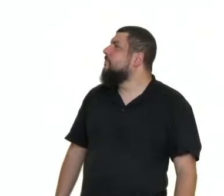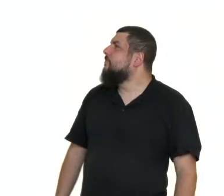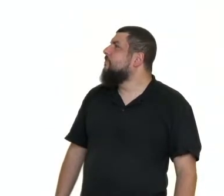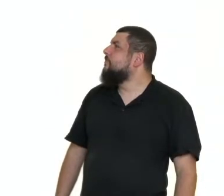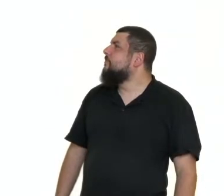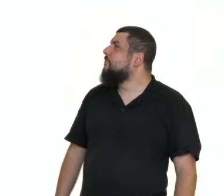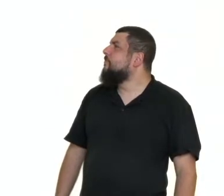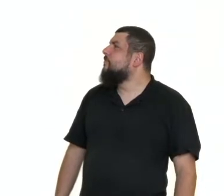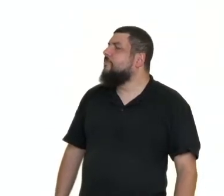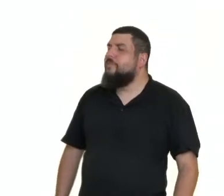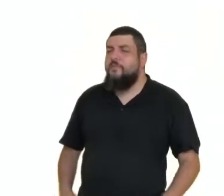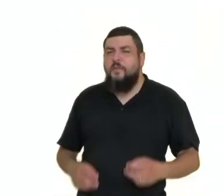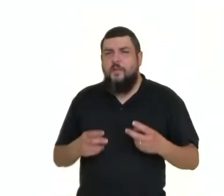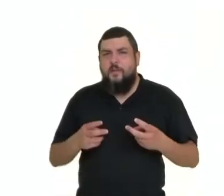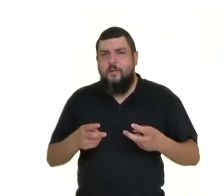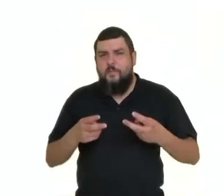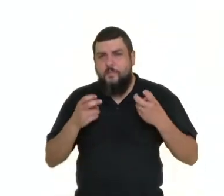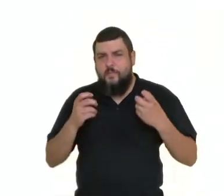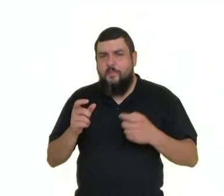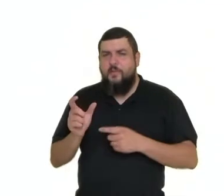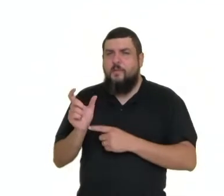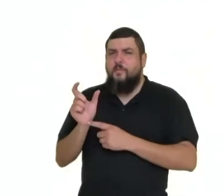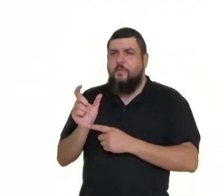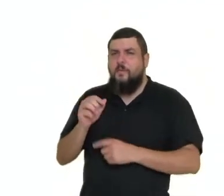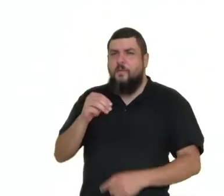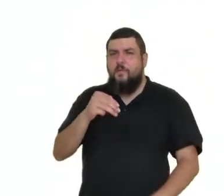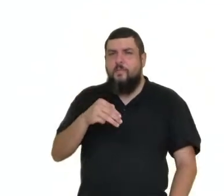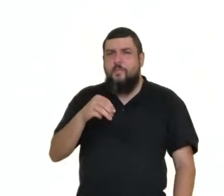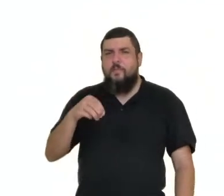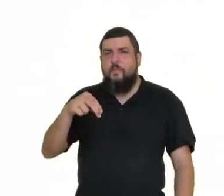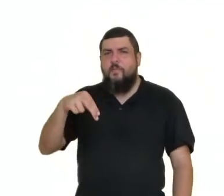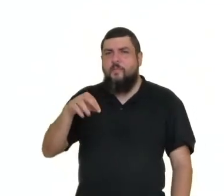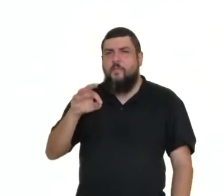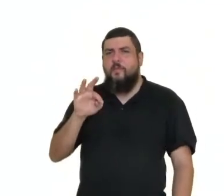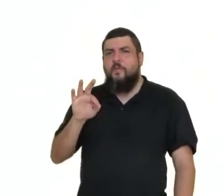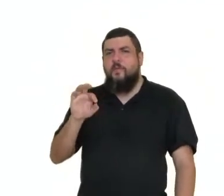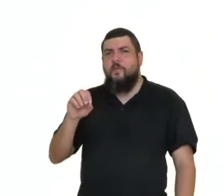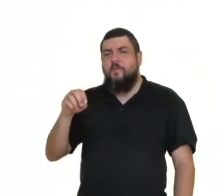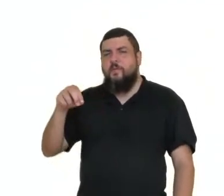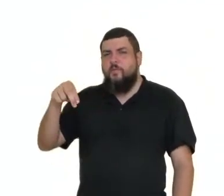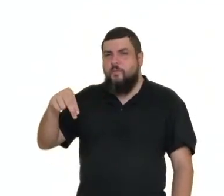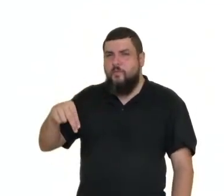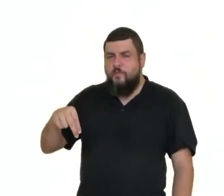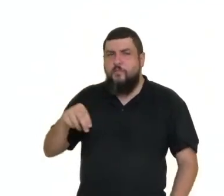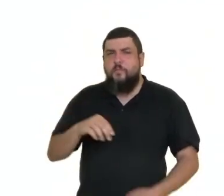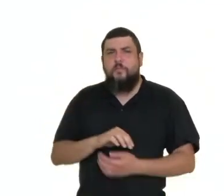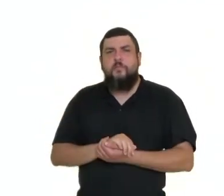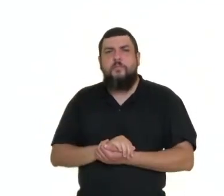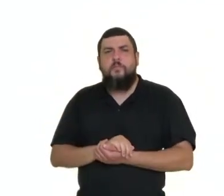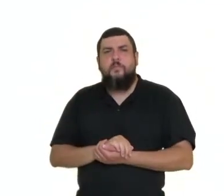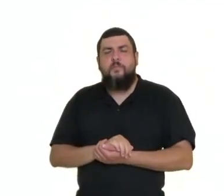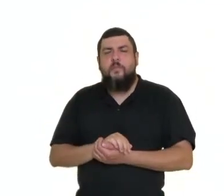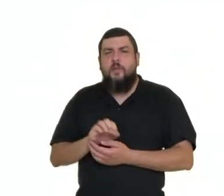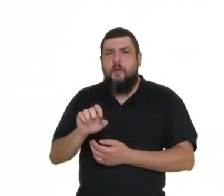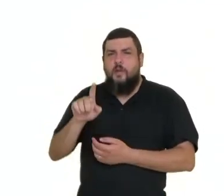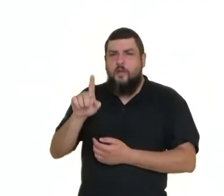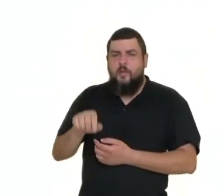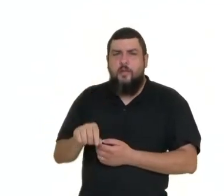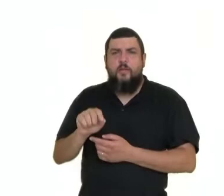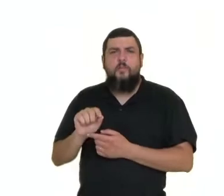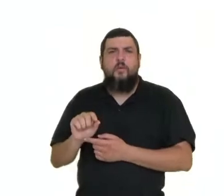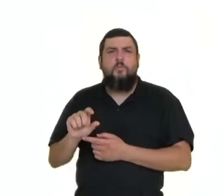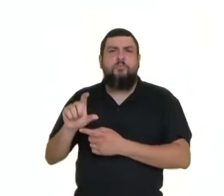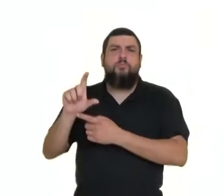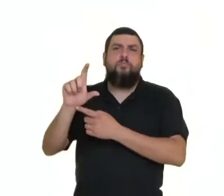termo montón, tá? Inclusive está destacado aqui, tá? É um emprego aí de um aumentativo. Monte